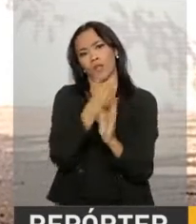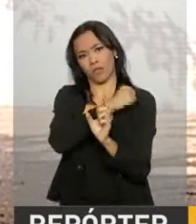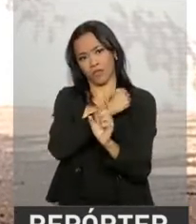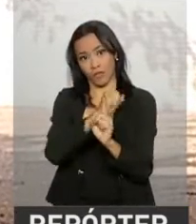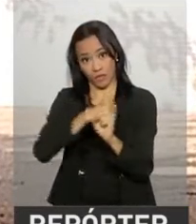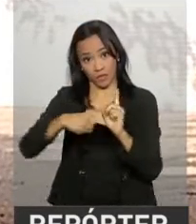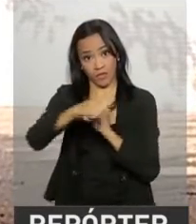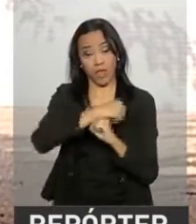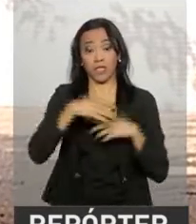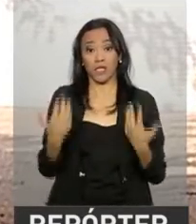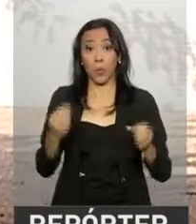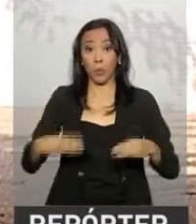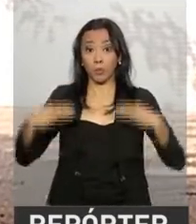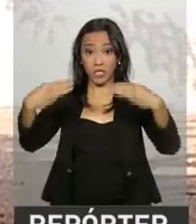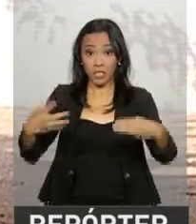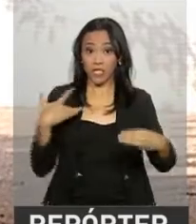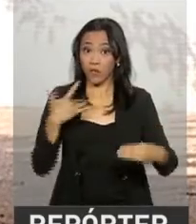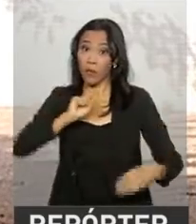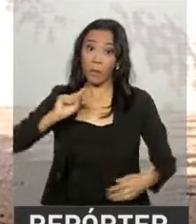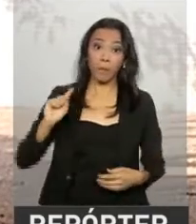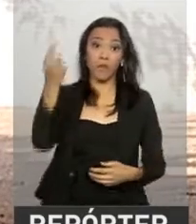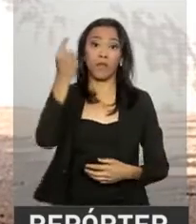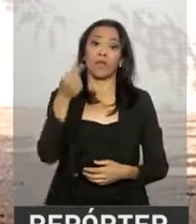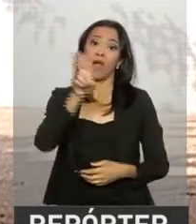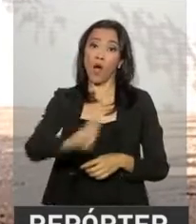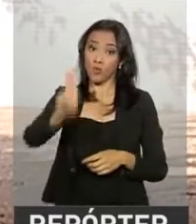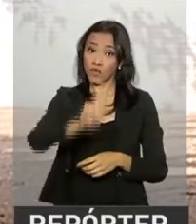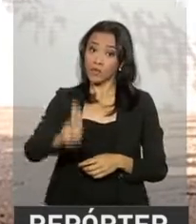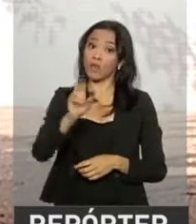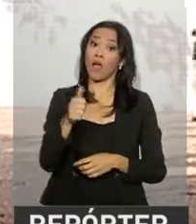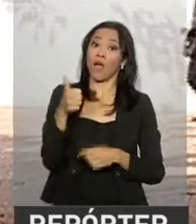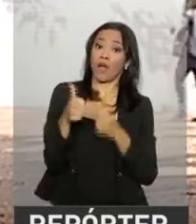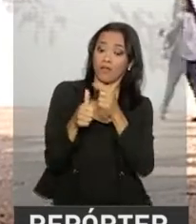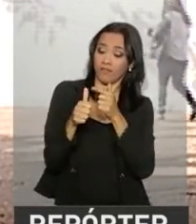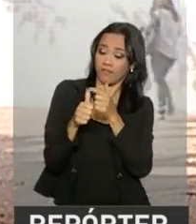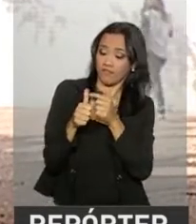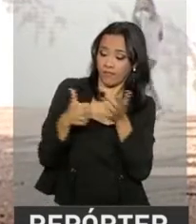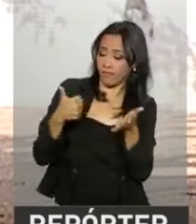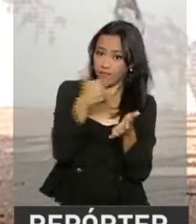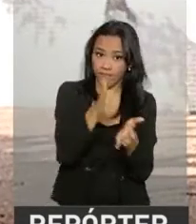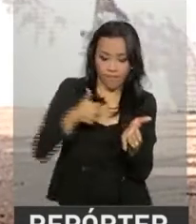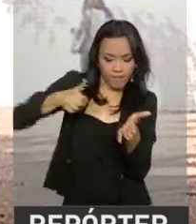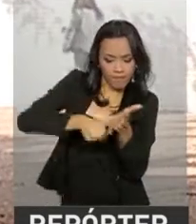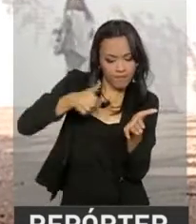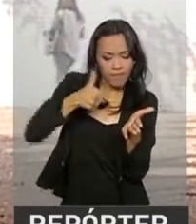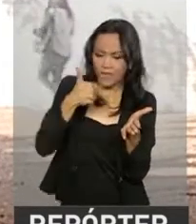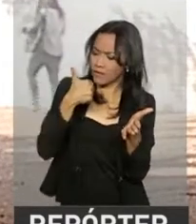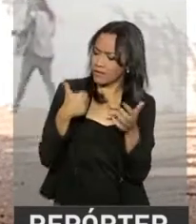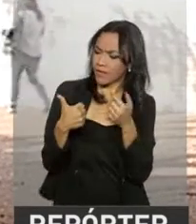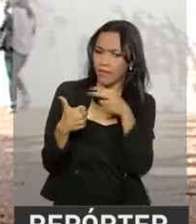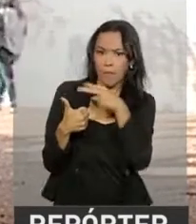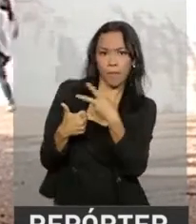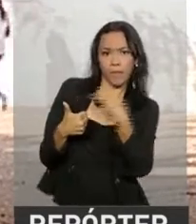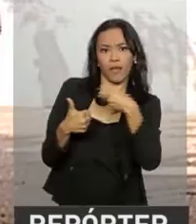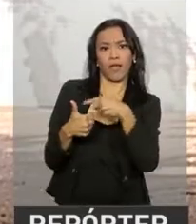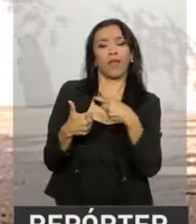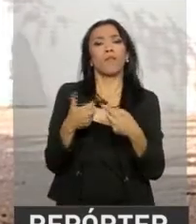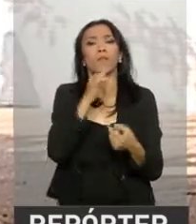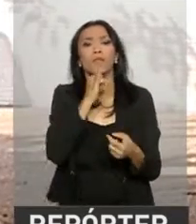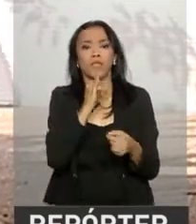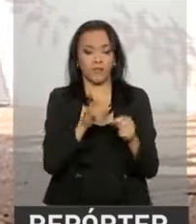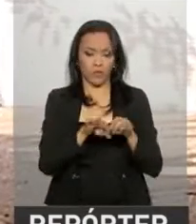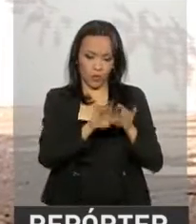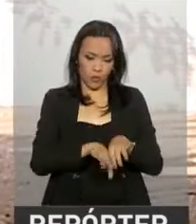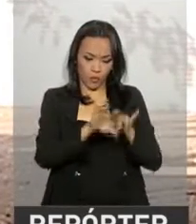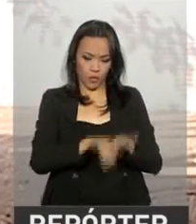da Saúde vai ser o primeiro órgão a utilizar esses serviços. A biometria vai permitir, por exemplo, que o prontuário eletrônico